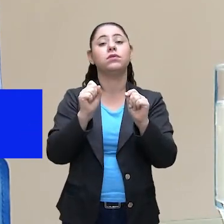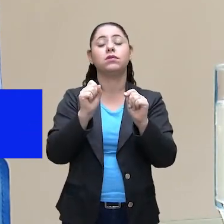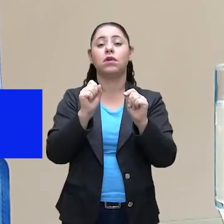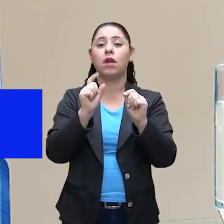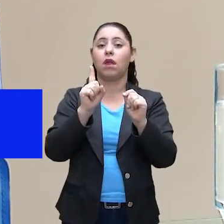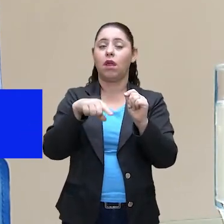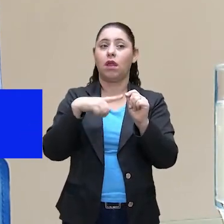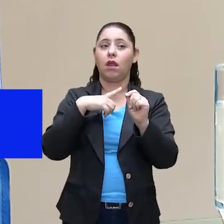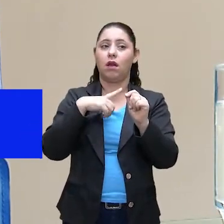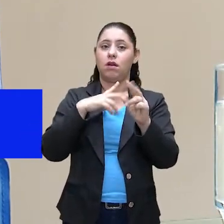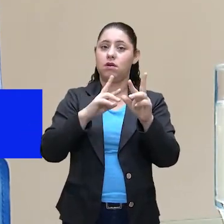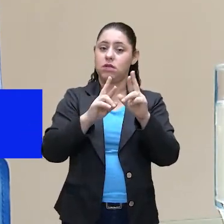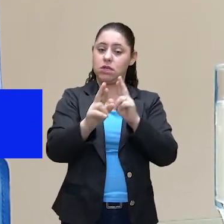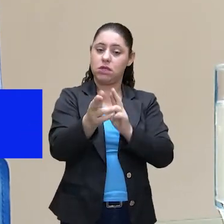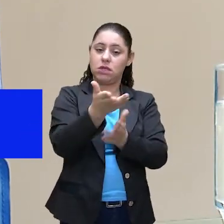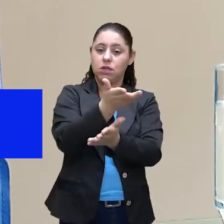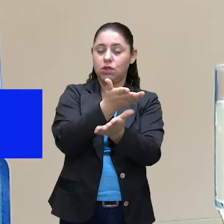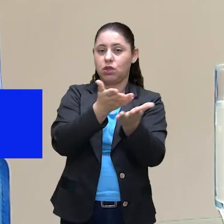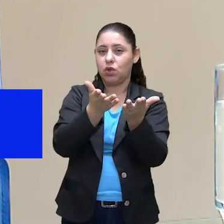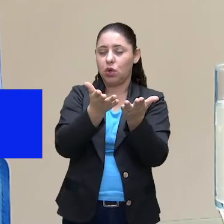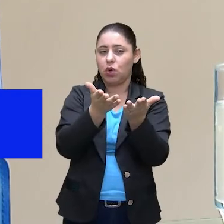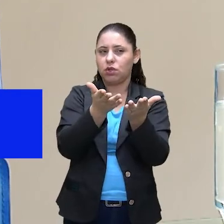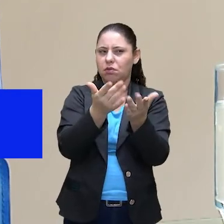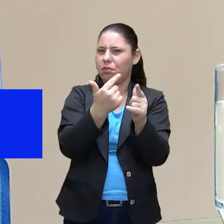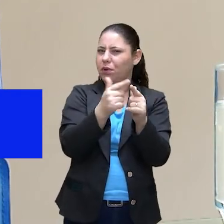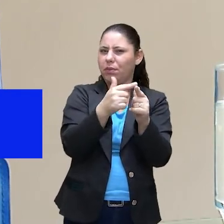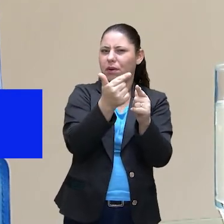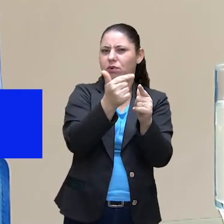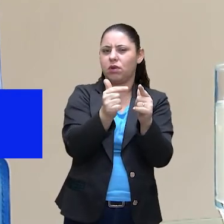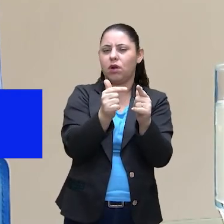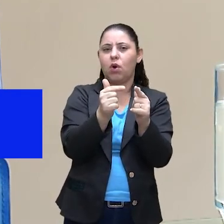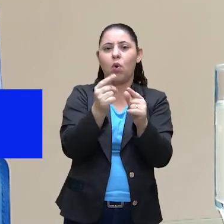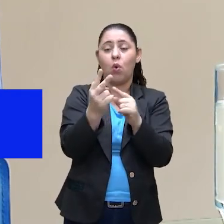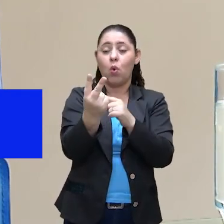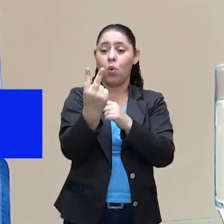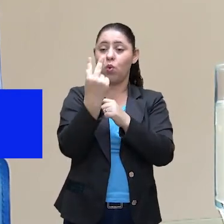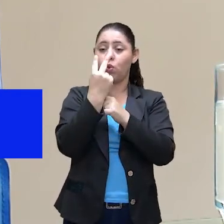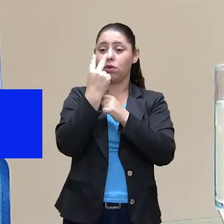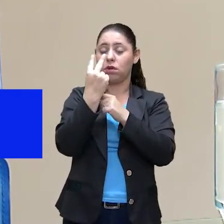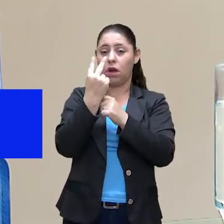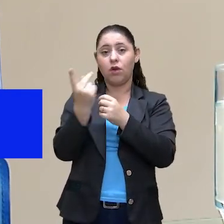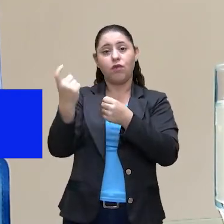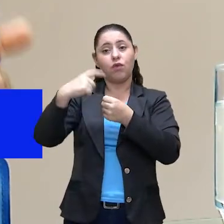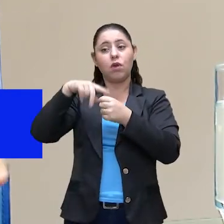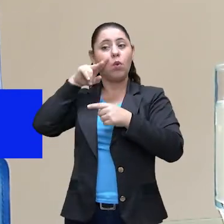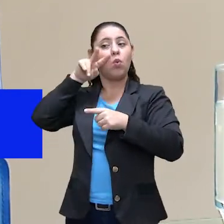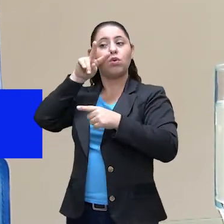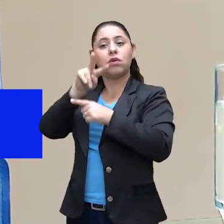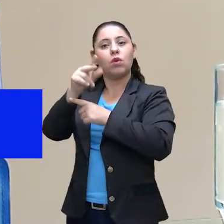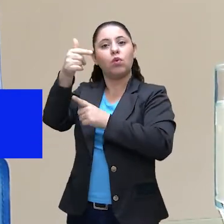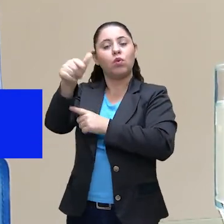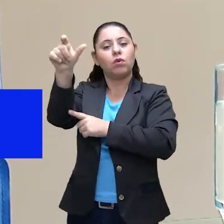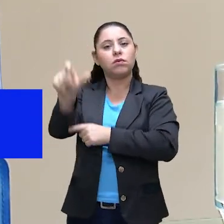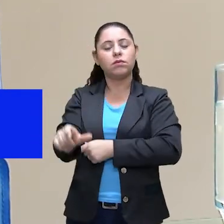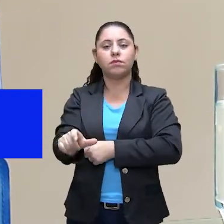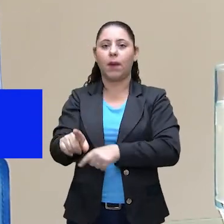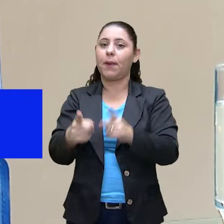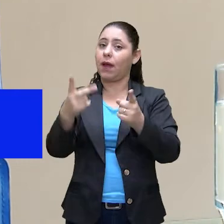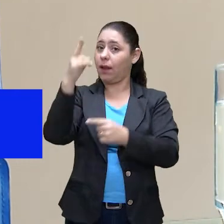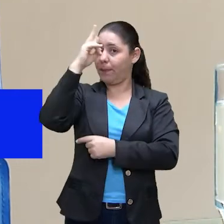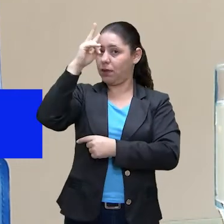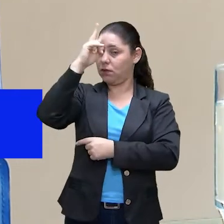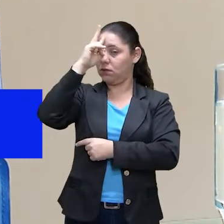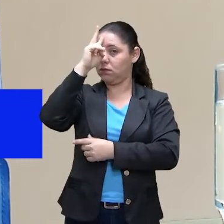que ele interaja sem grandes transtornos, podendo cuidar de si e voltar a cuidar dos outros.